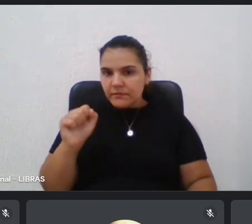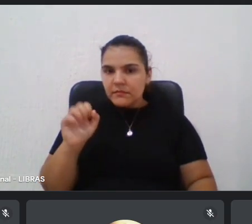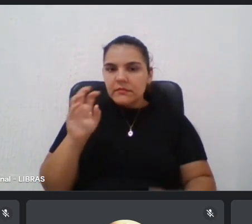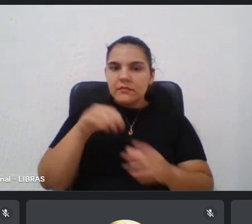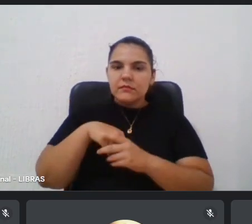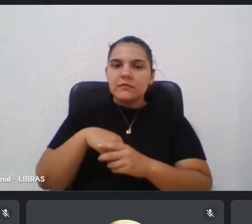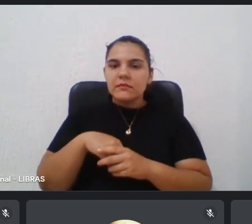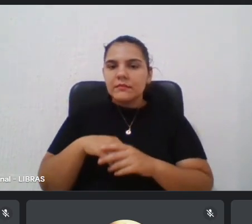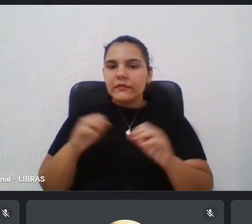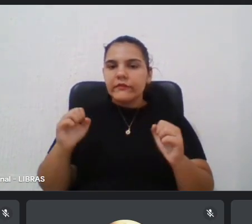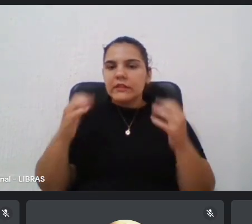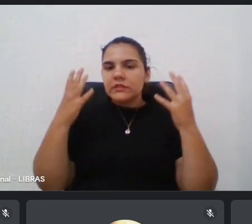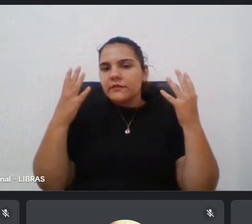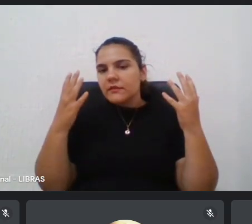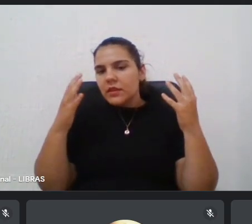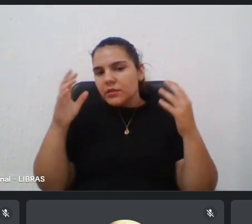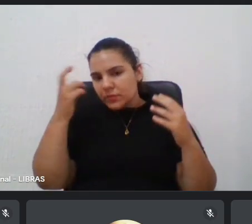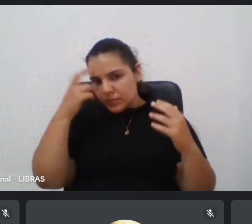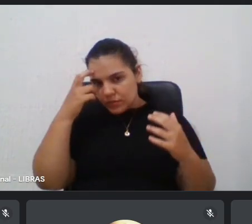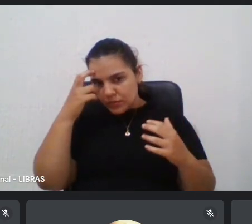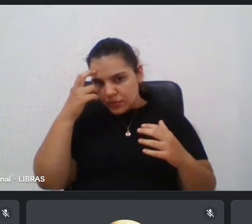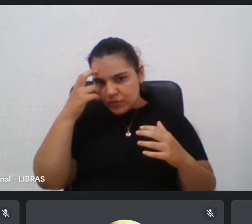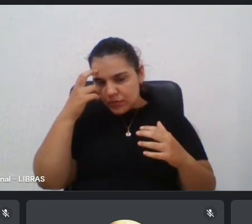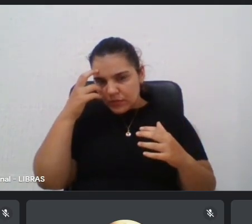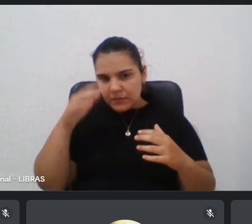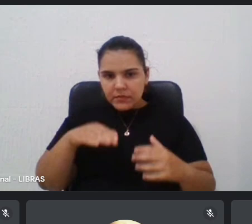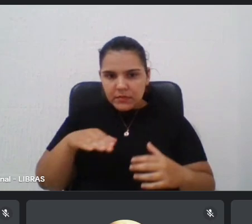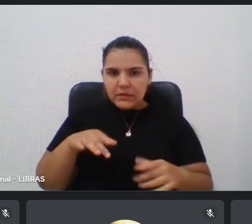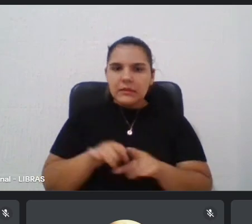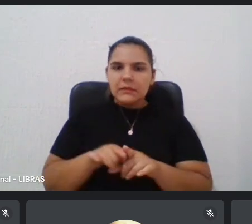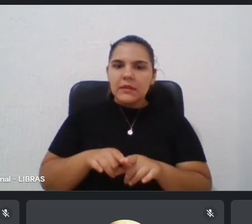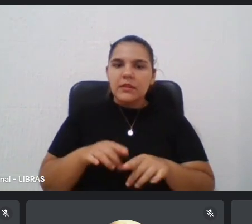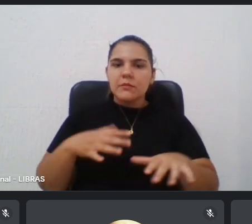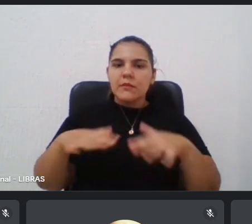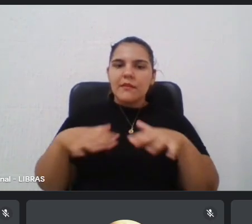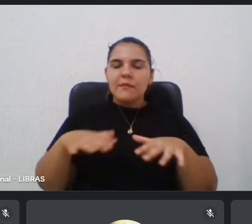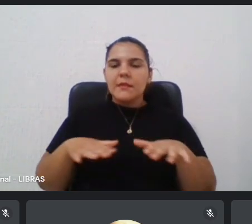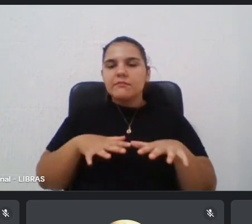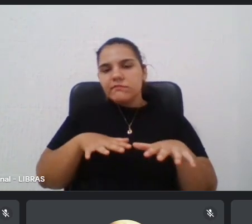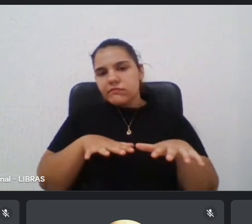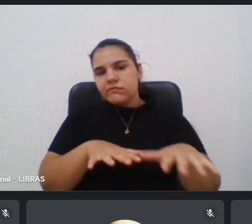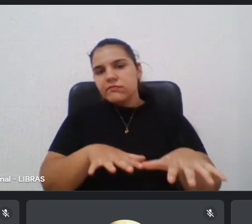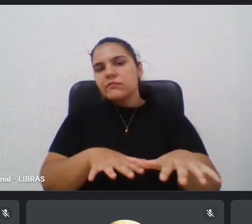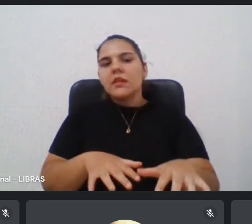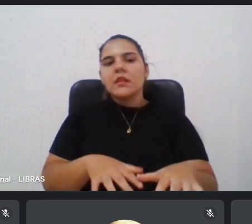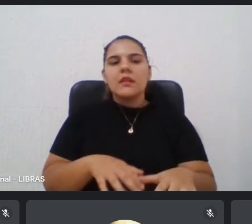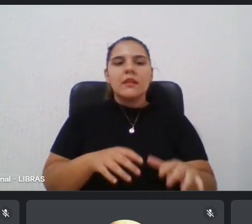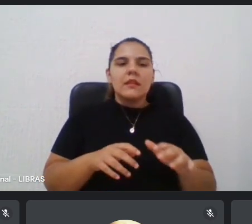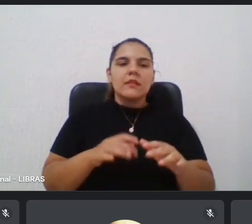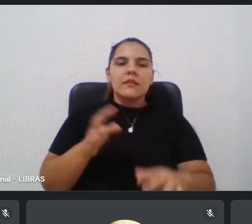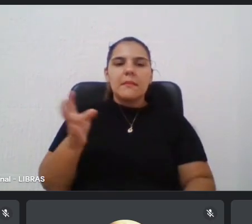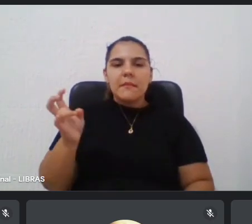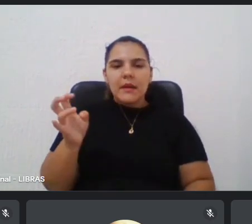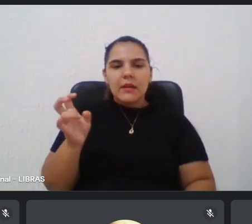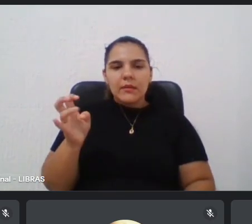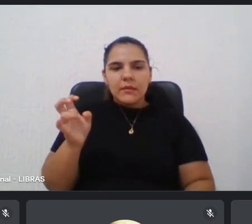Trabalho também com a Marcha da Maconha, de Natal. A gente fez por muito tempo o ciclo de debates antiproiccionistas da UFRN.